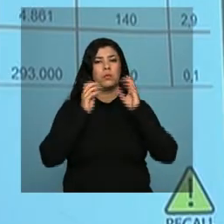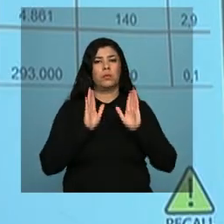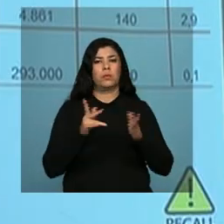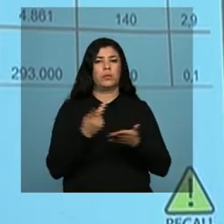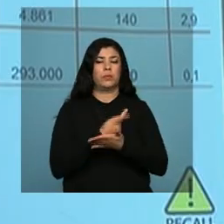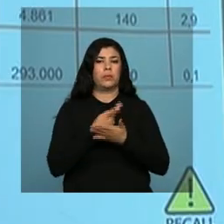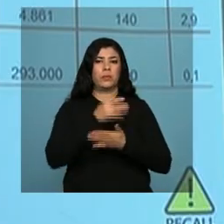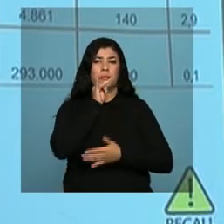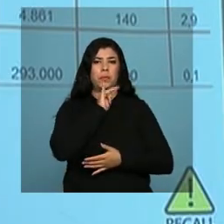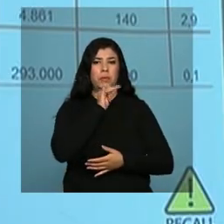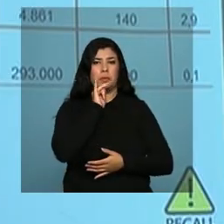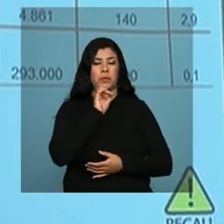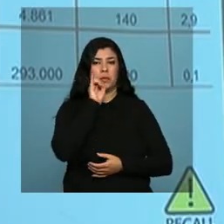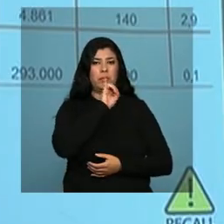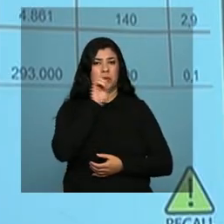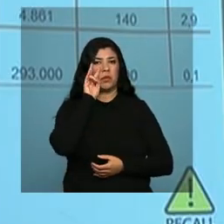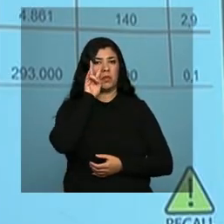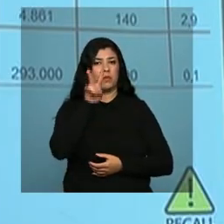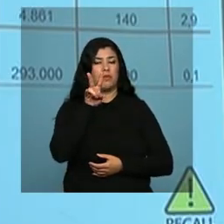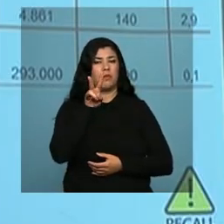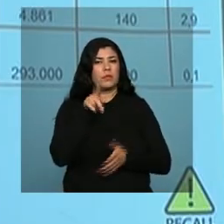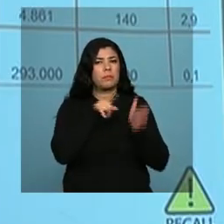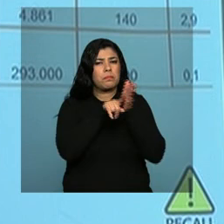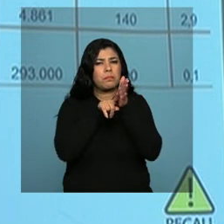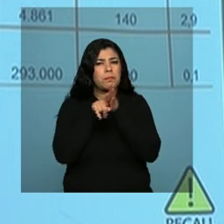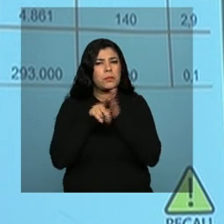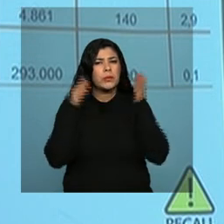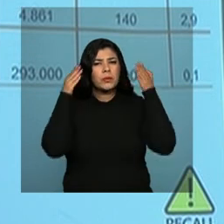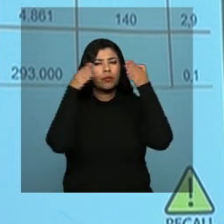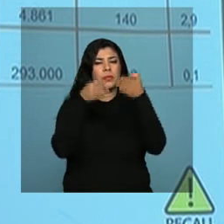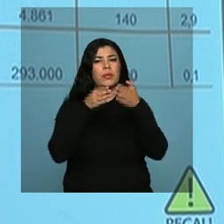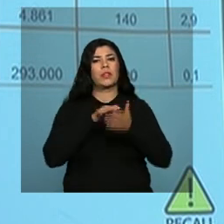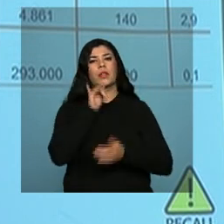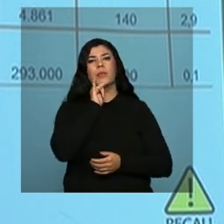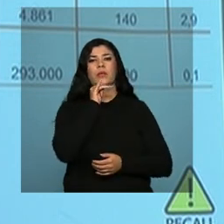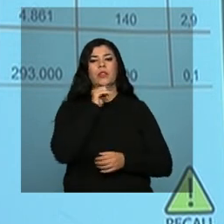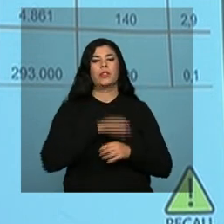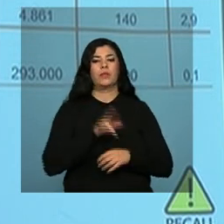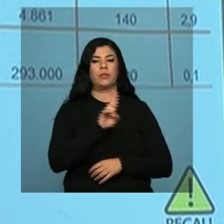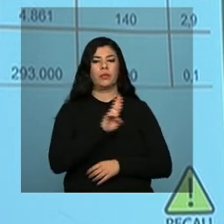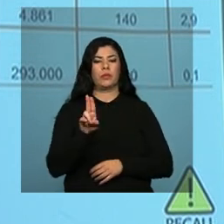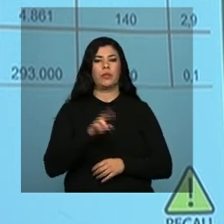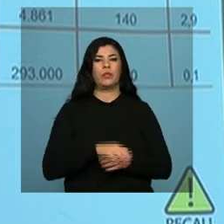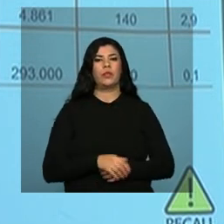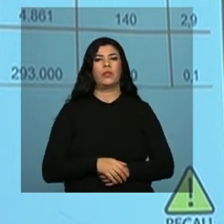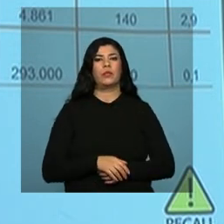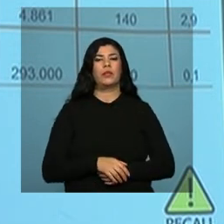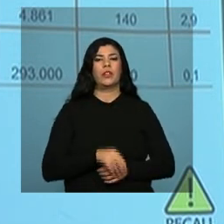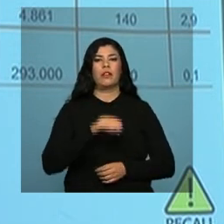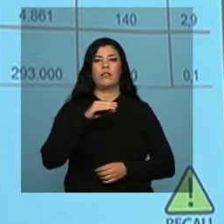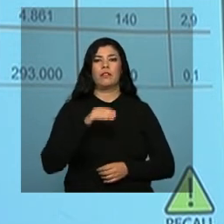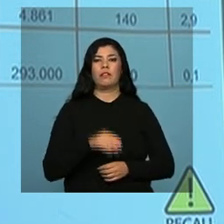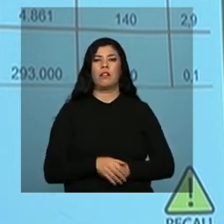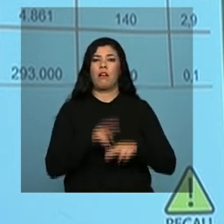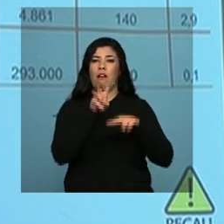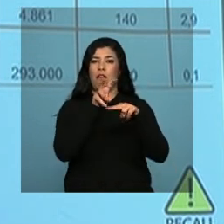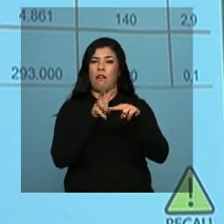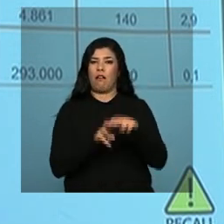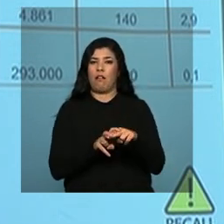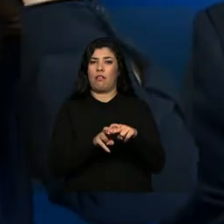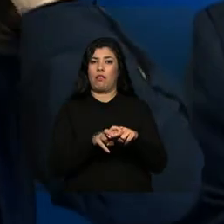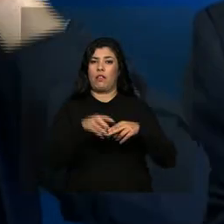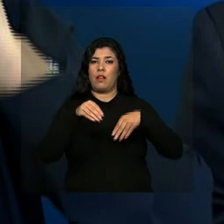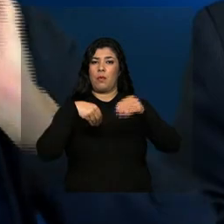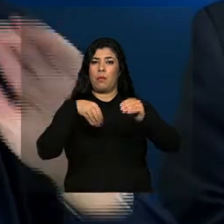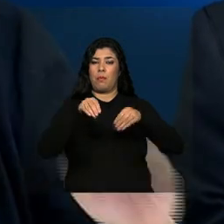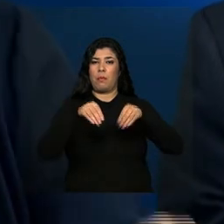quando olhado mais de perto né Por exemplo chamou a atenção da gente as cadeiras plásticas na cadeiras